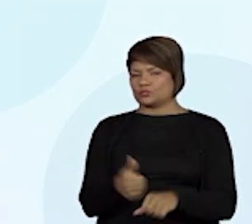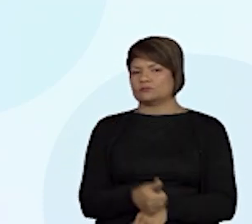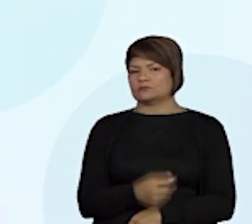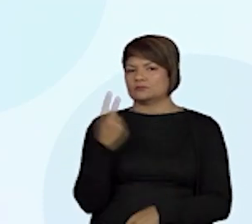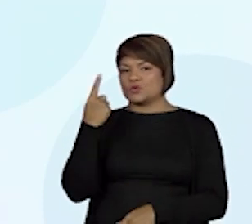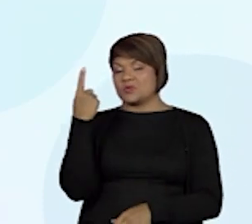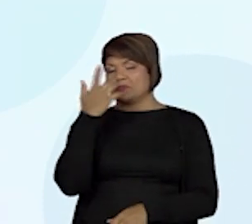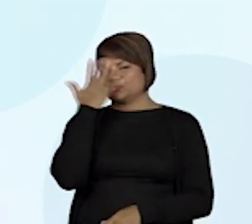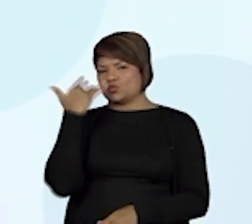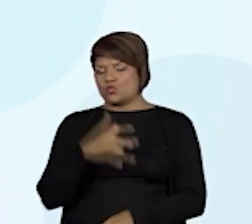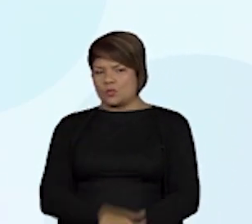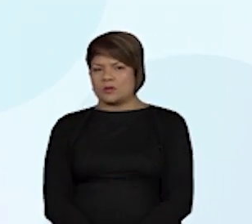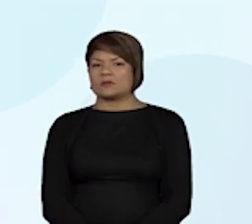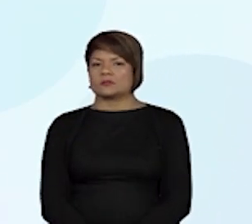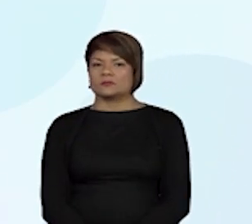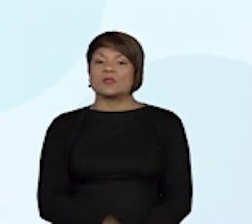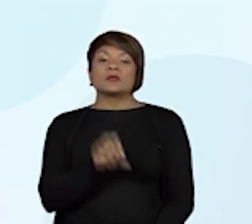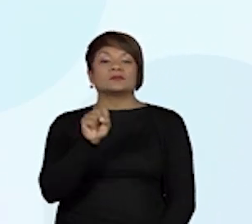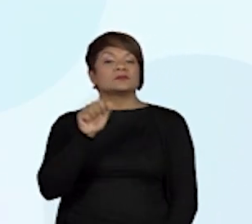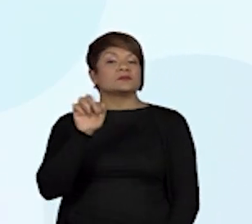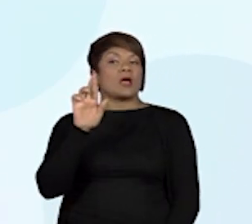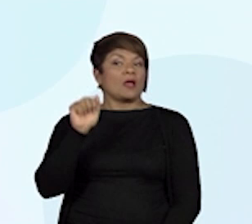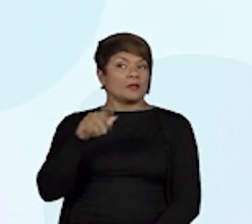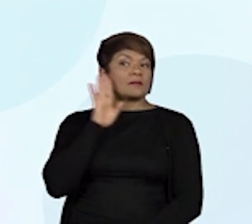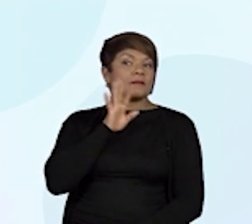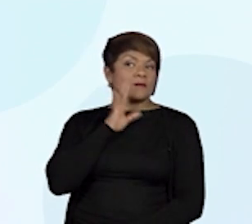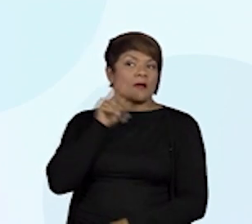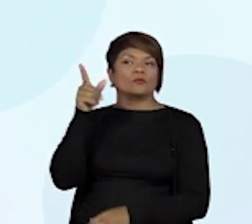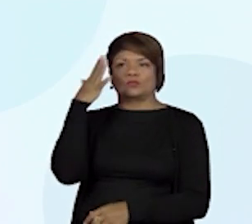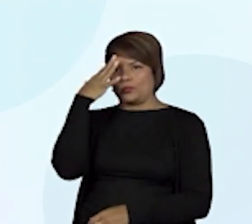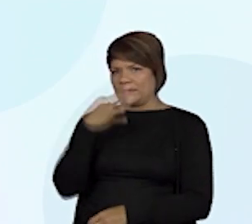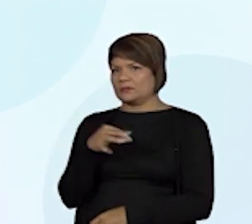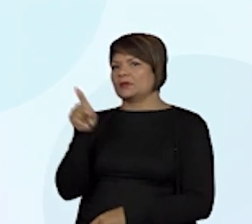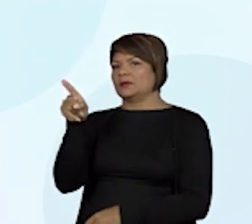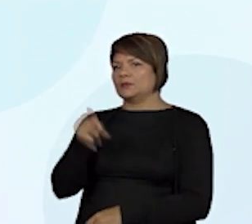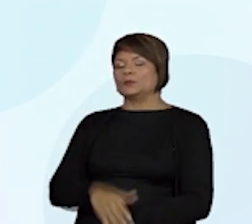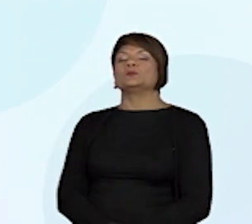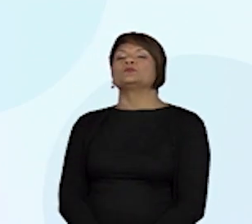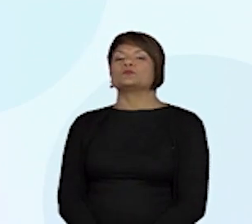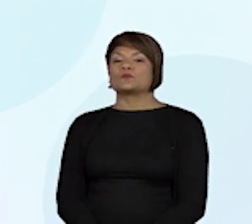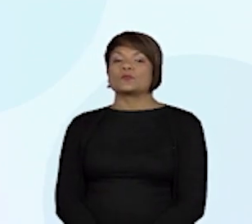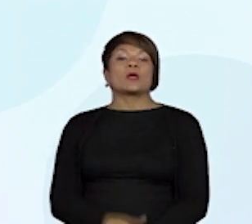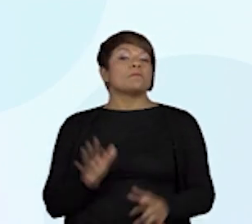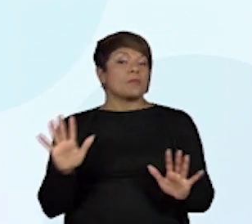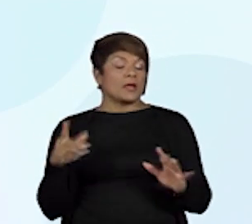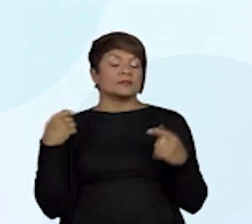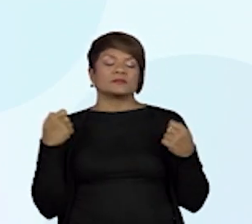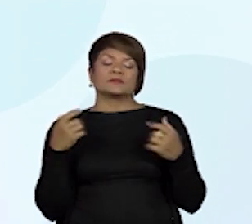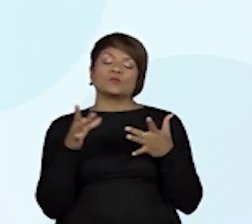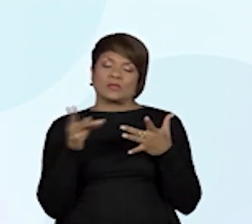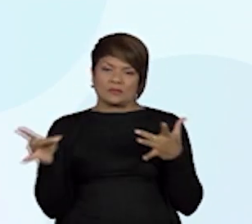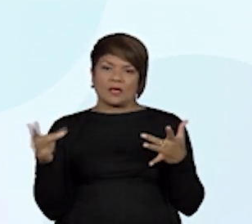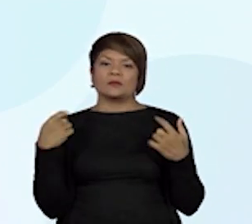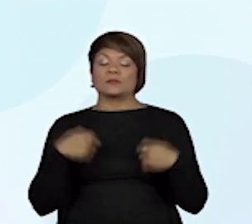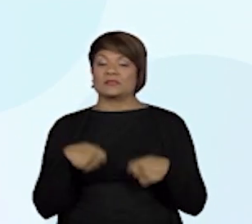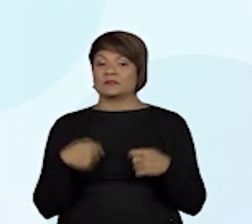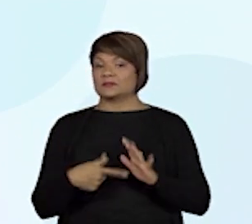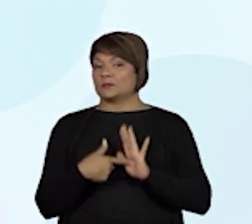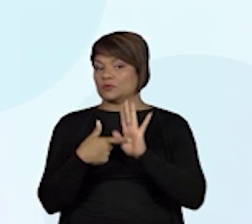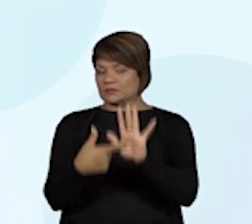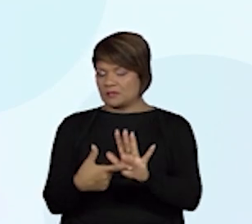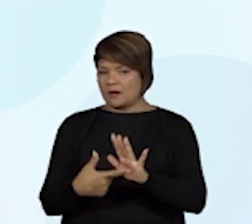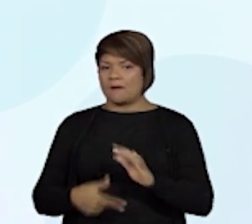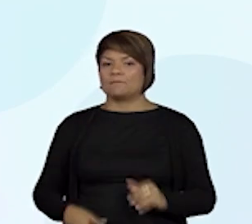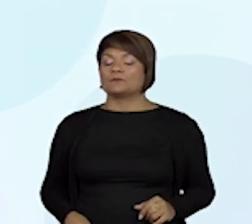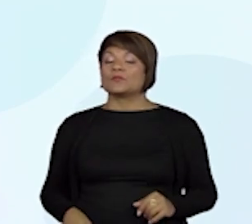já levantaram, a Sara entendeu muito bem. Que legal, Sara. Agora, a gente precisa mostrar um detalhe, professora Joyce, que também no